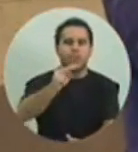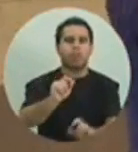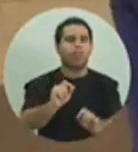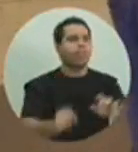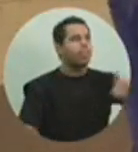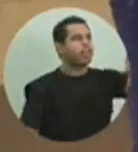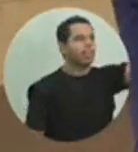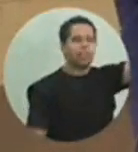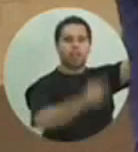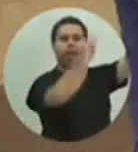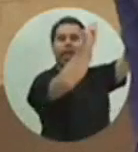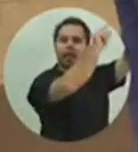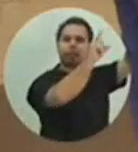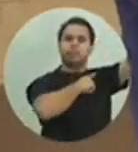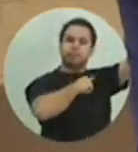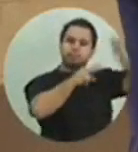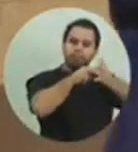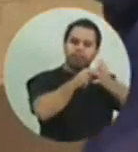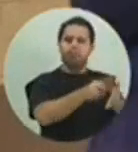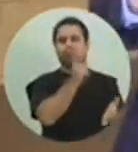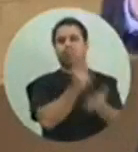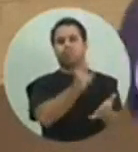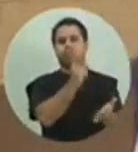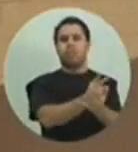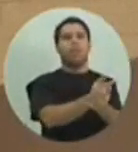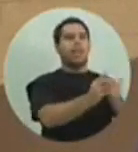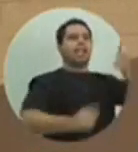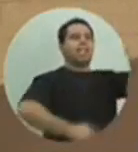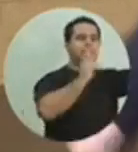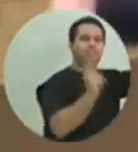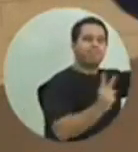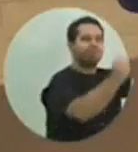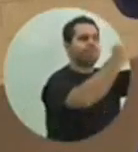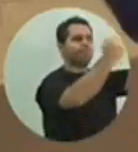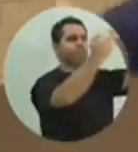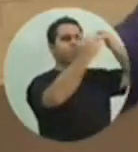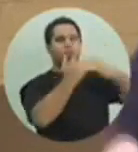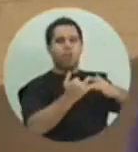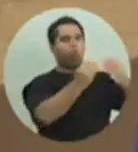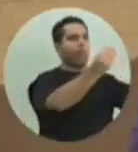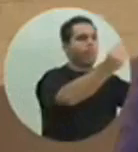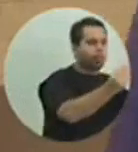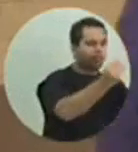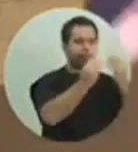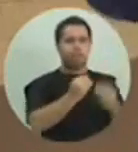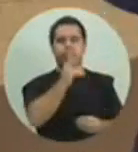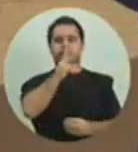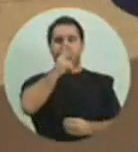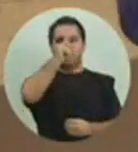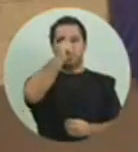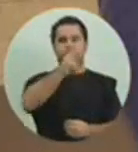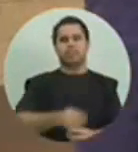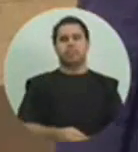poderosa mão de Deus que nos sustenta. e que nos abençoa, e que